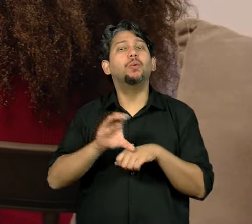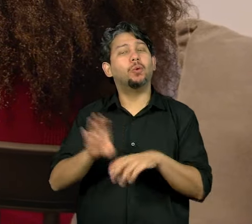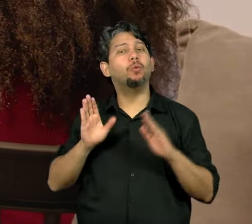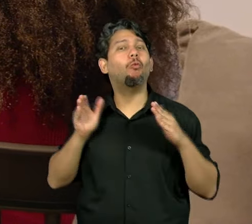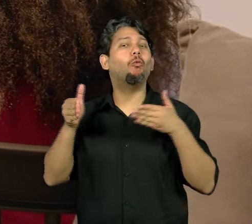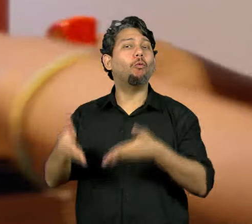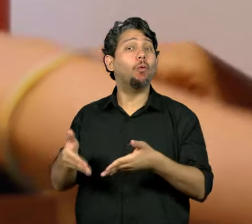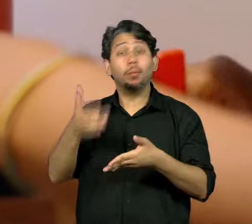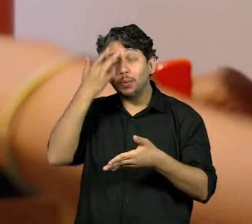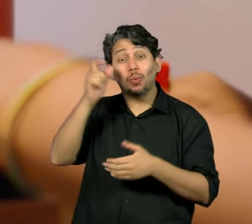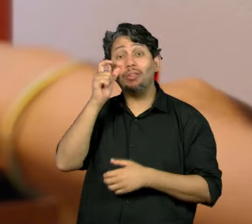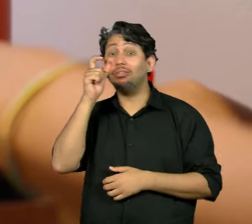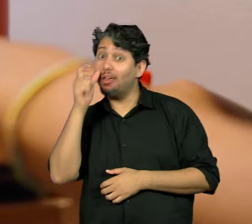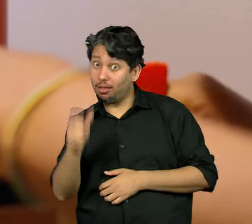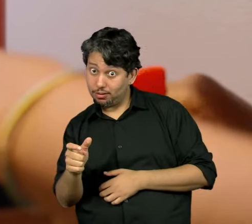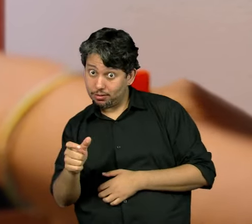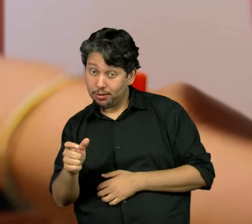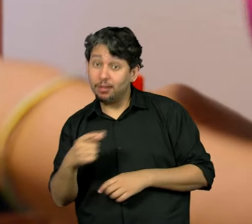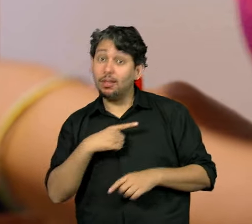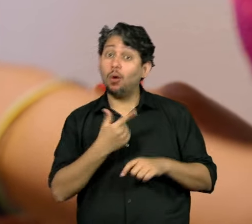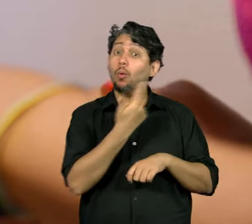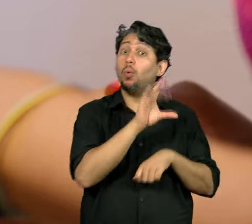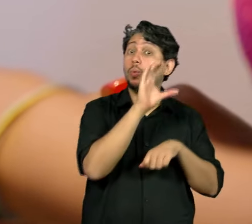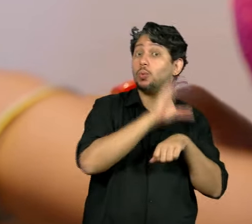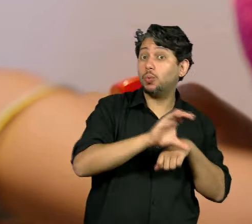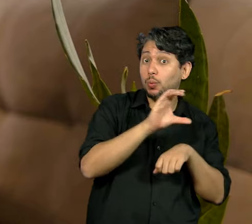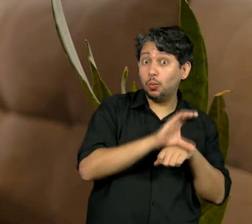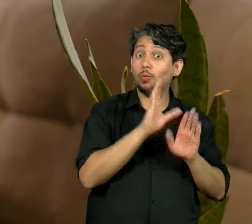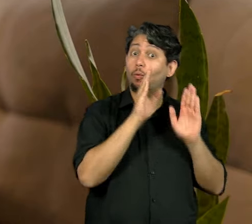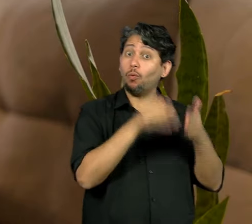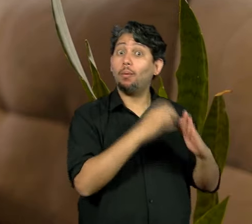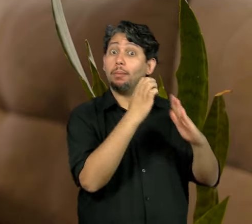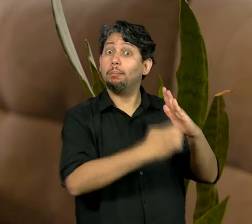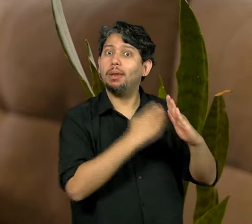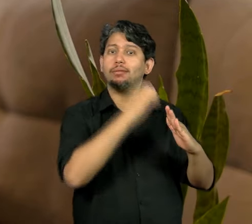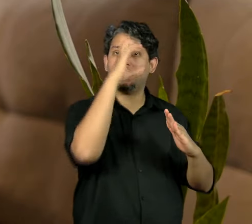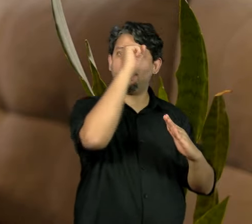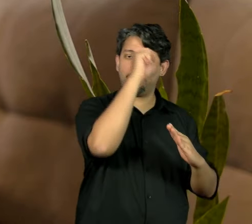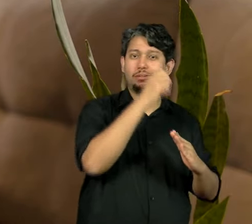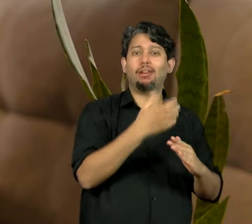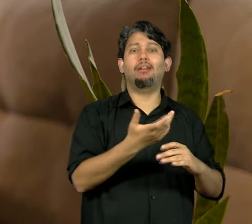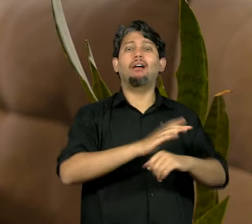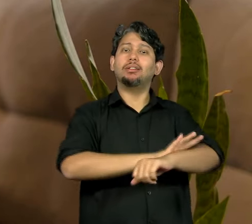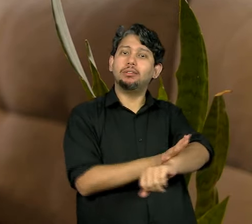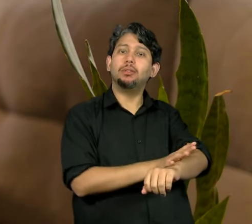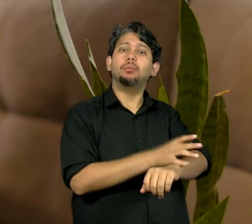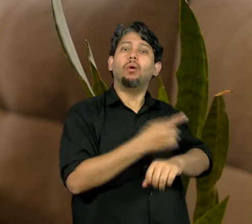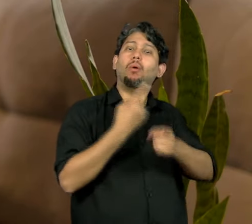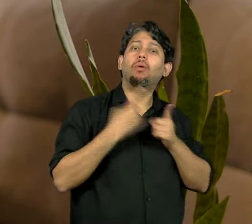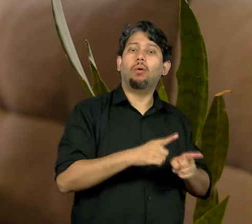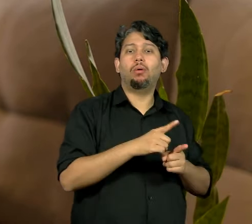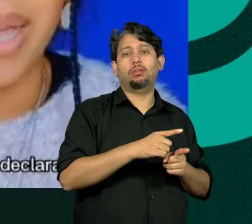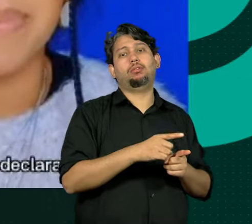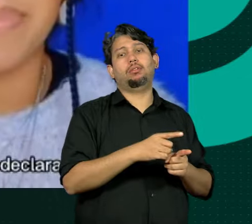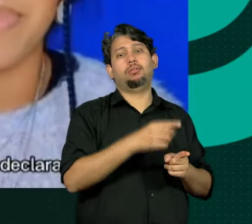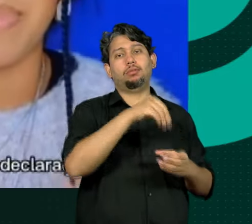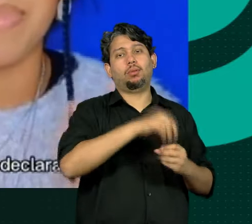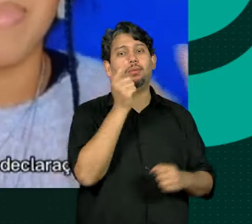têm interesse e o outro é para principalmente empresas. Para além dos cursos, eu acabo falando